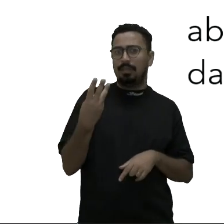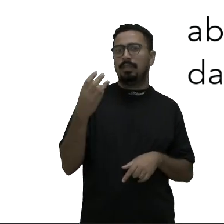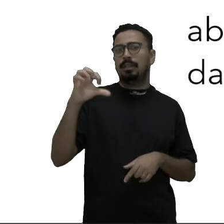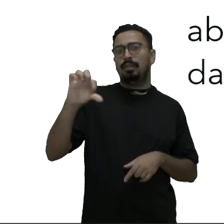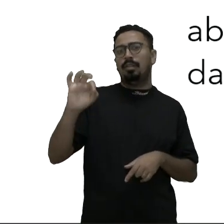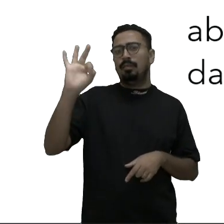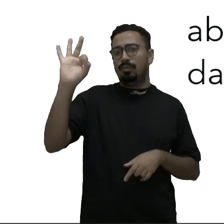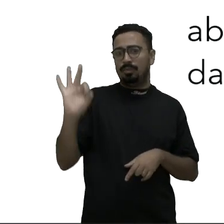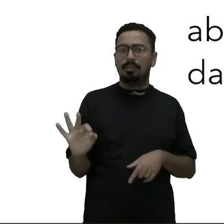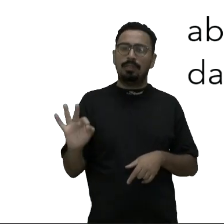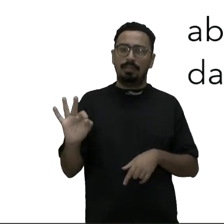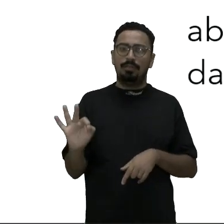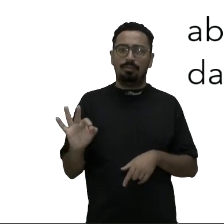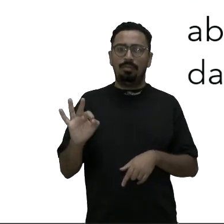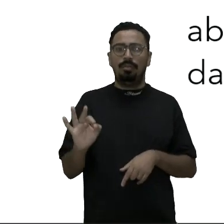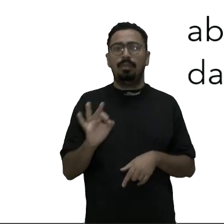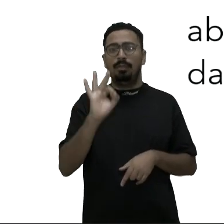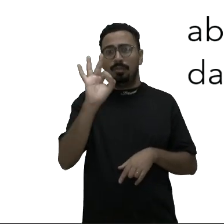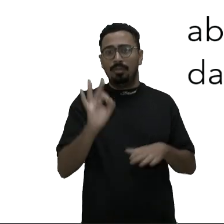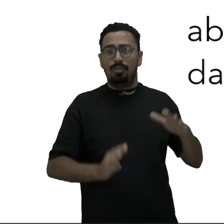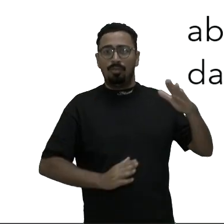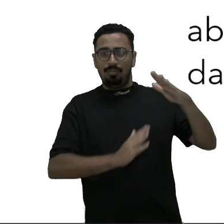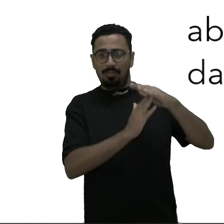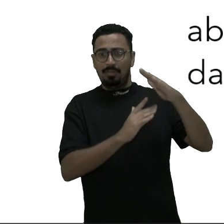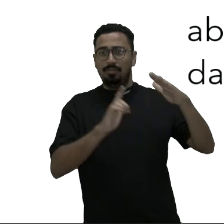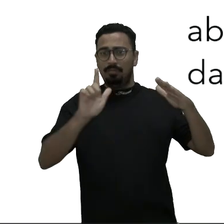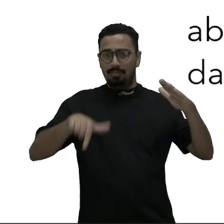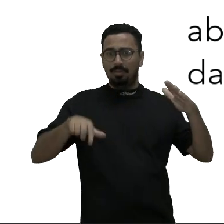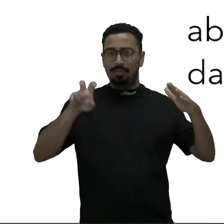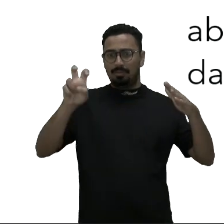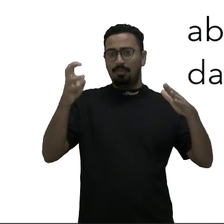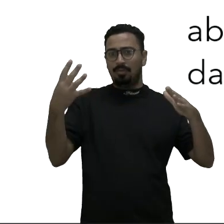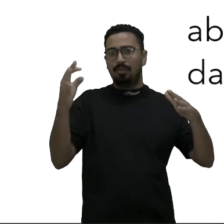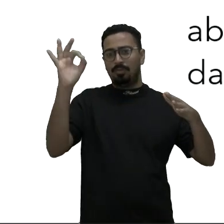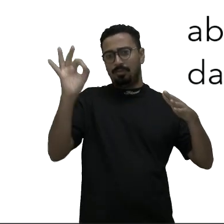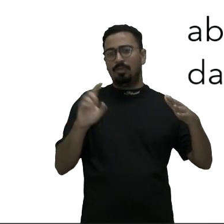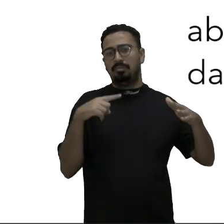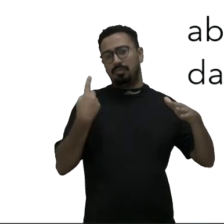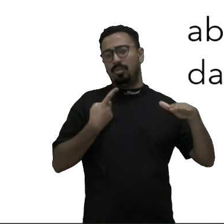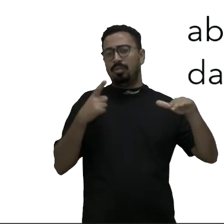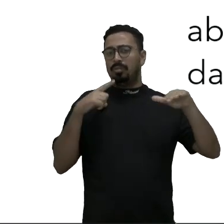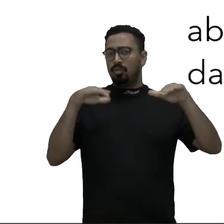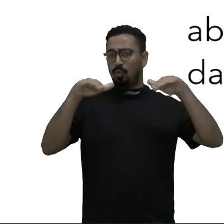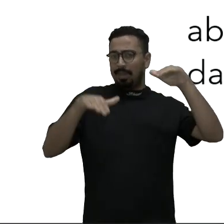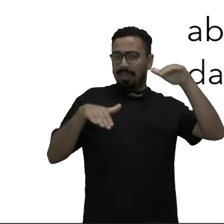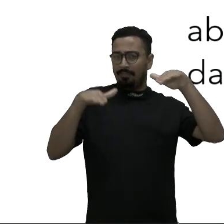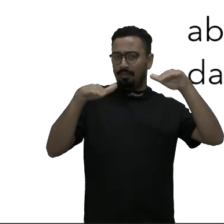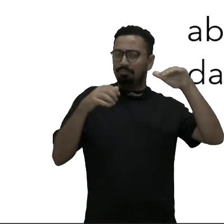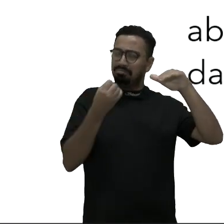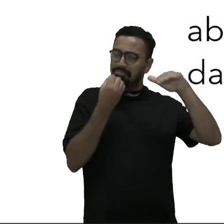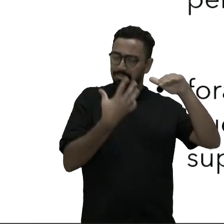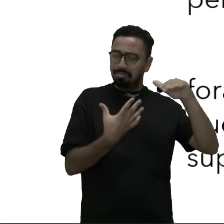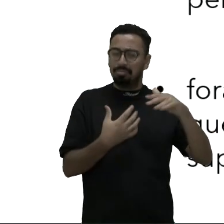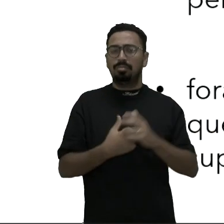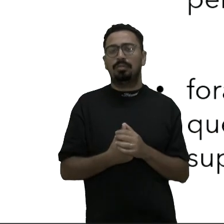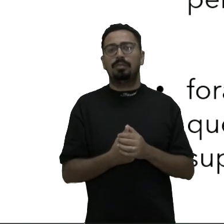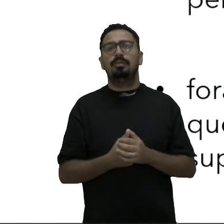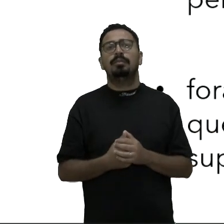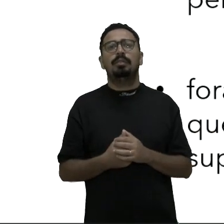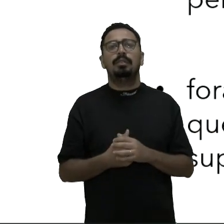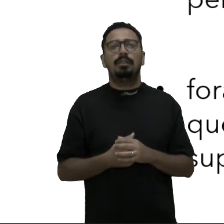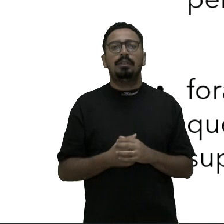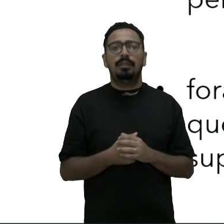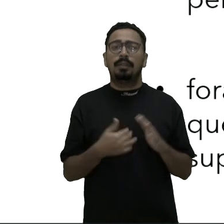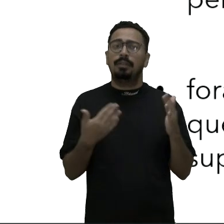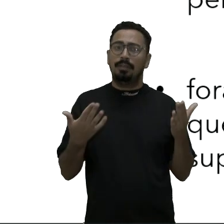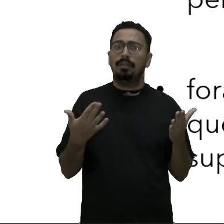39%, e o percentual máximo 54%, então a gente estava num nível muito prudente. Pode passar, por favor.